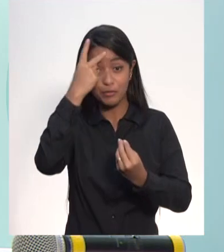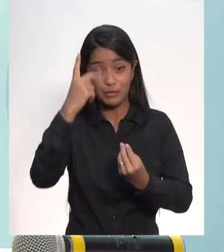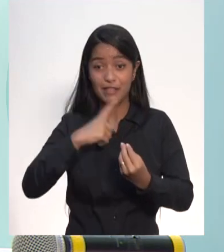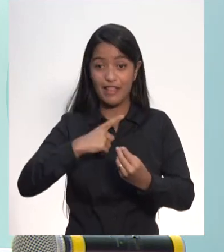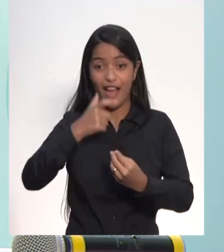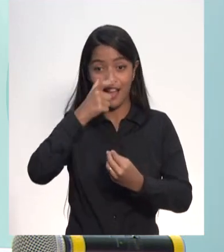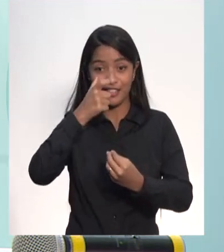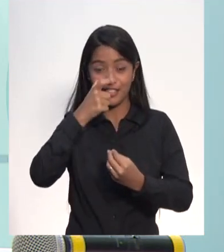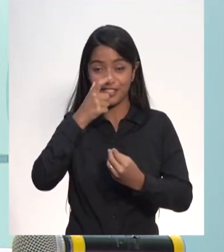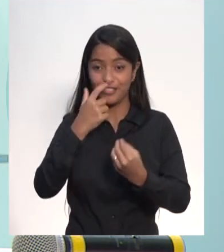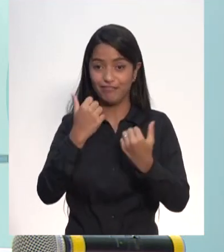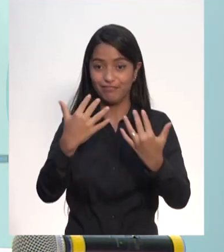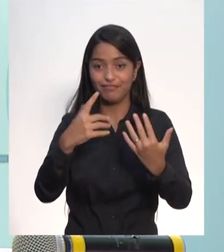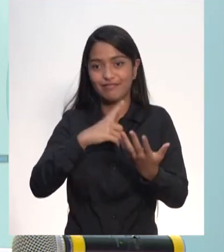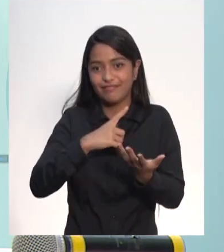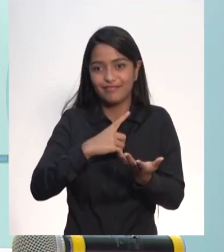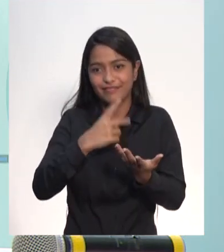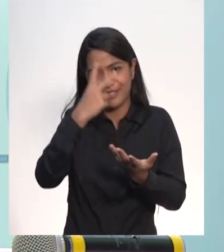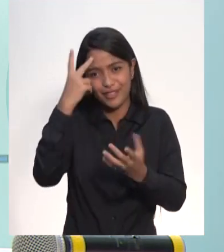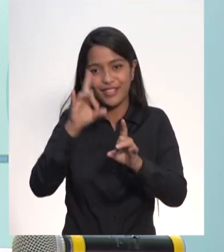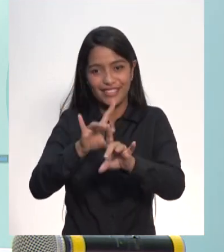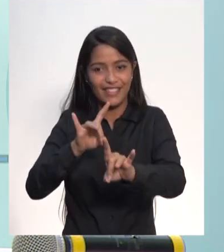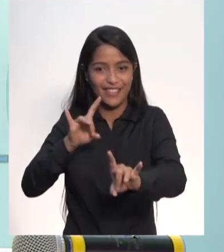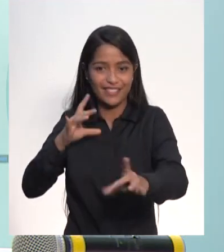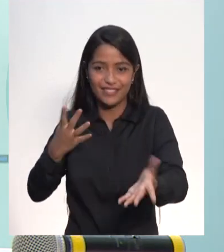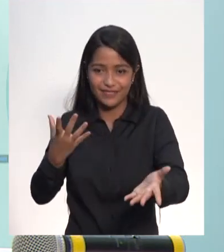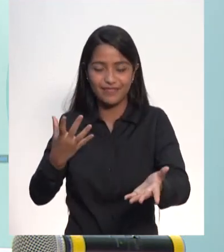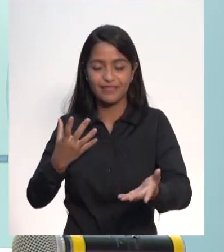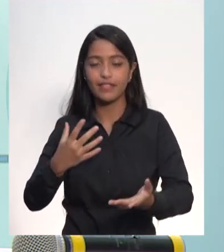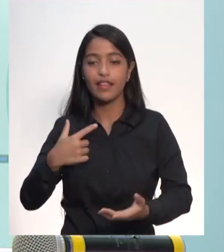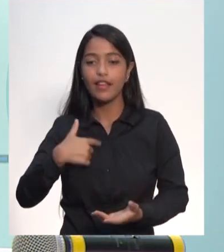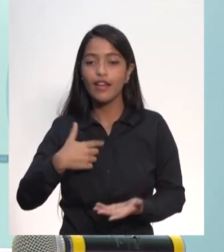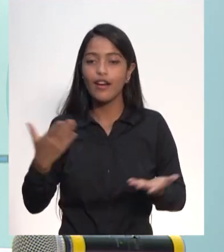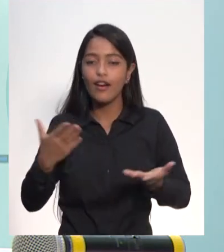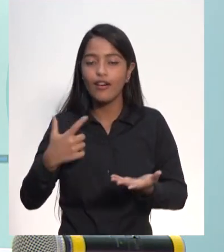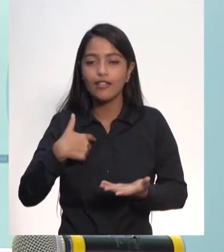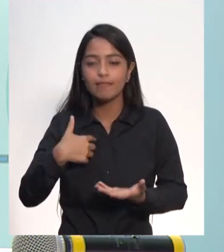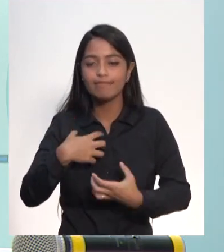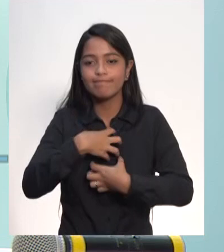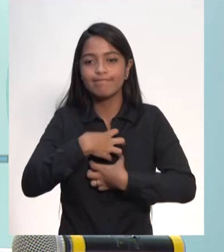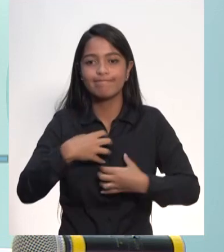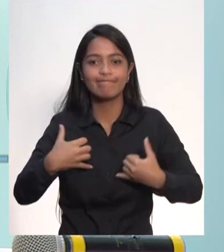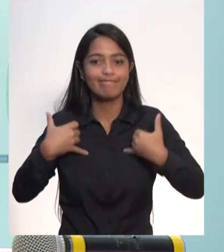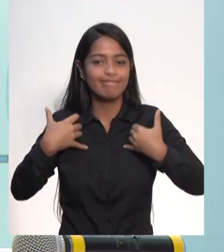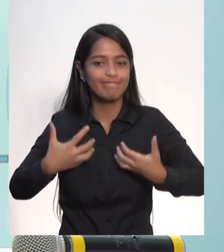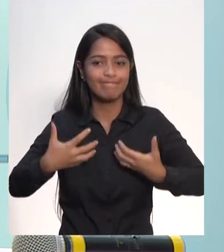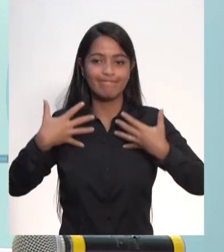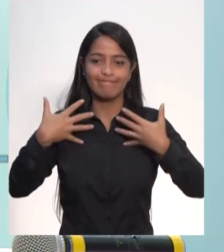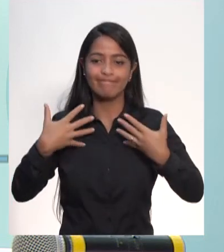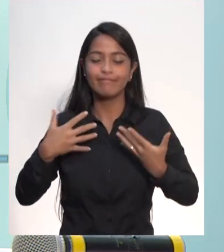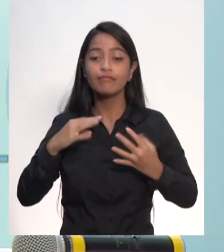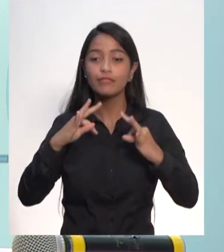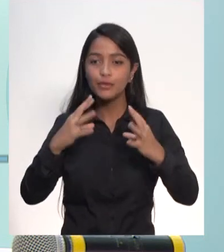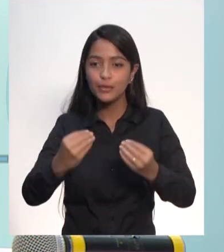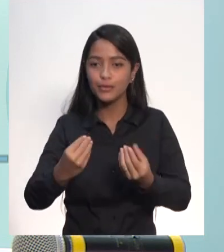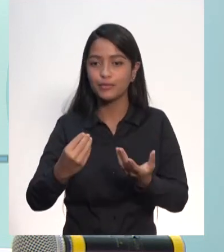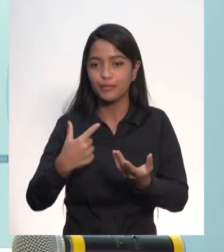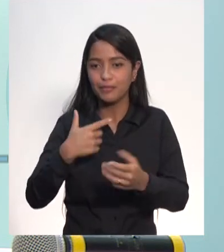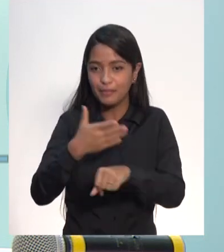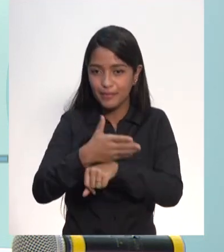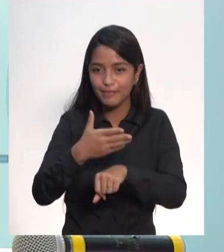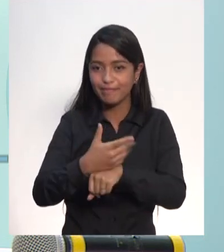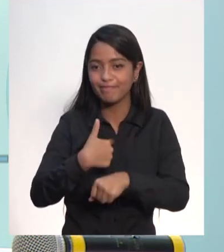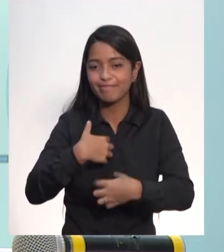ao mesmo tempo. É uma grande honra, um grande prazer estar aqui participando com vocês. Eu sou a